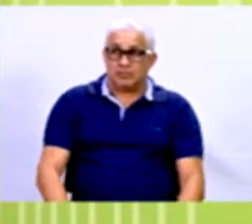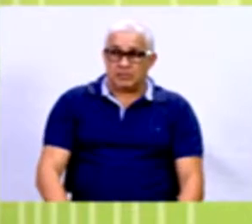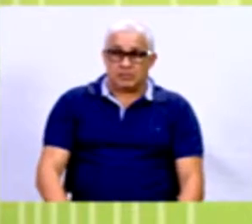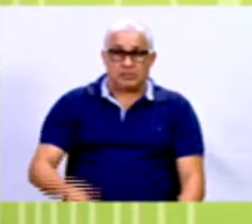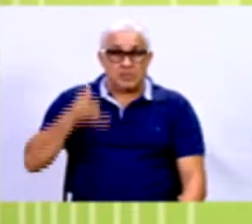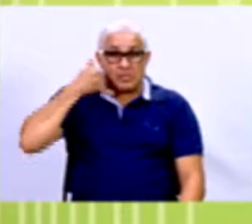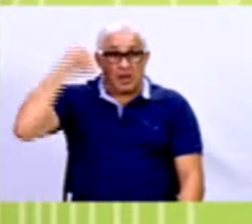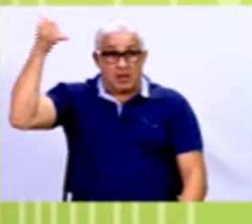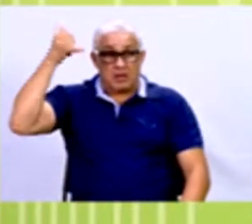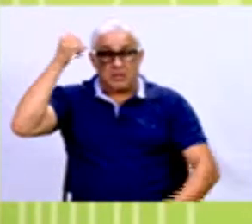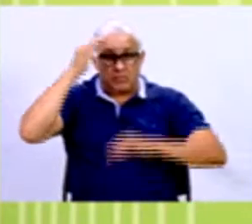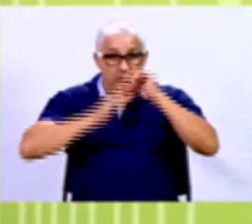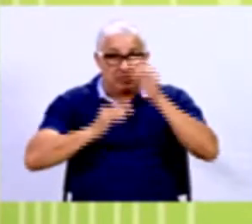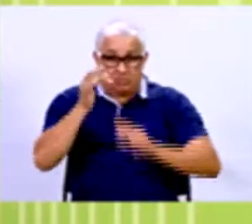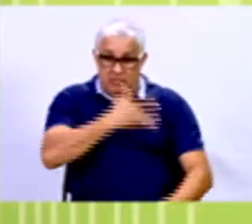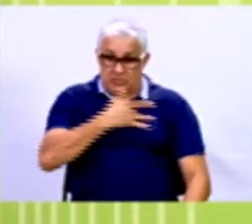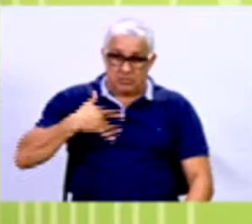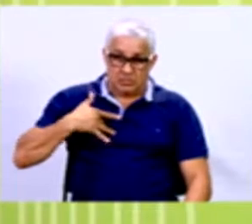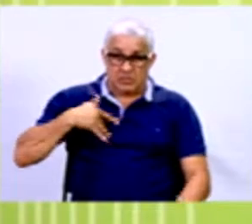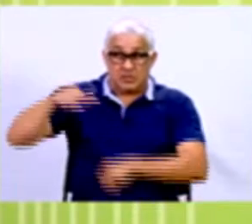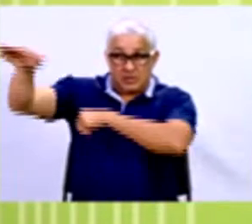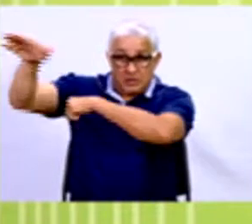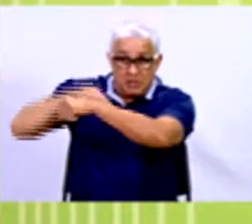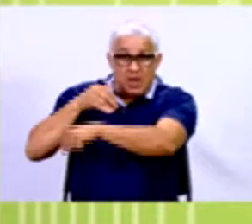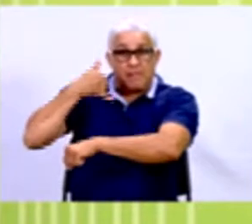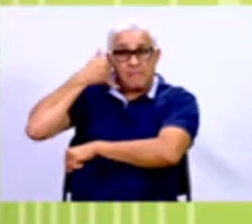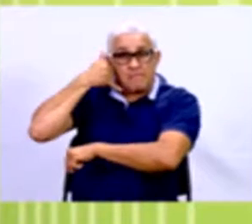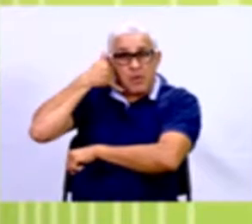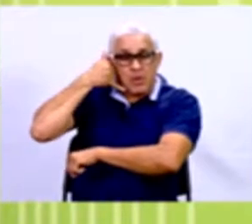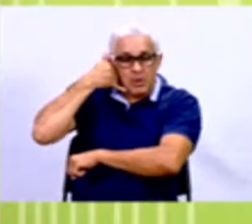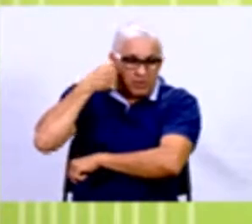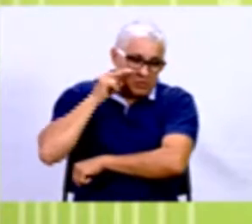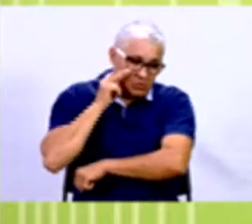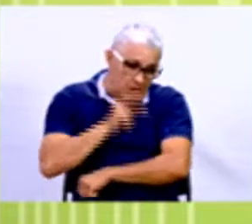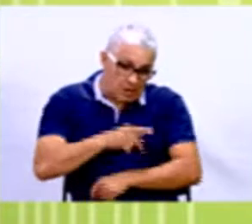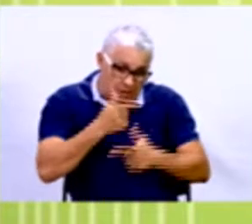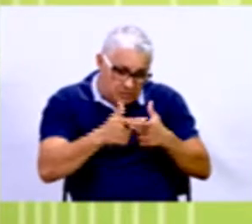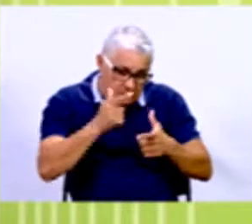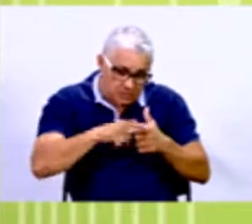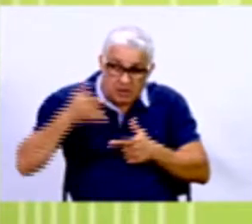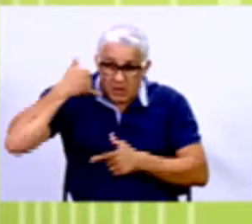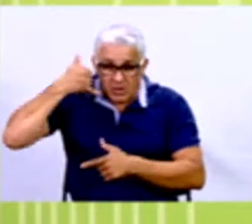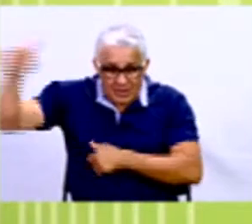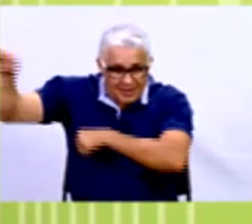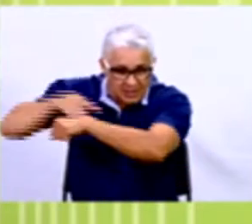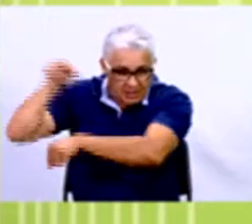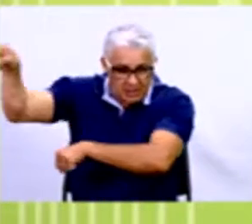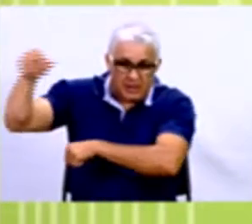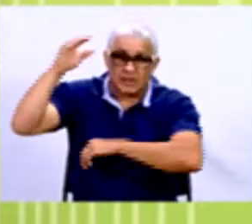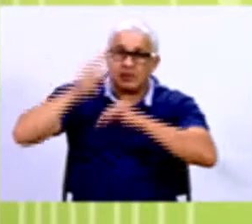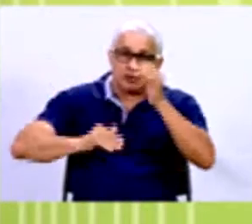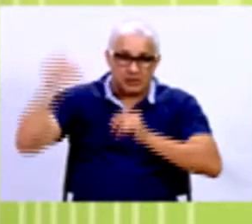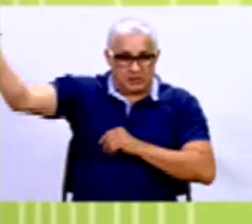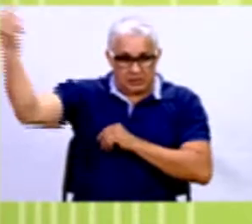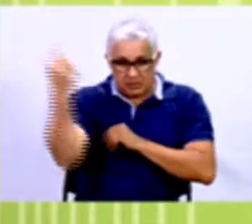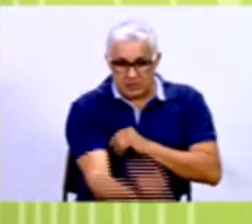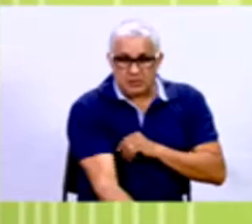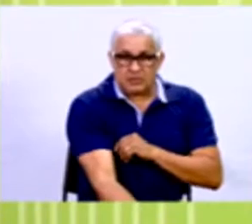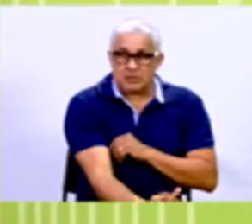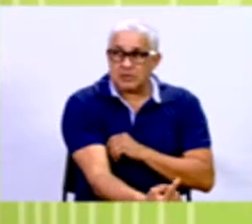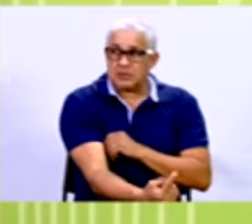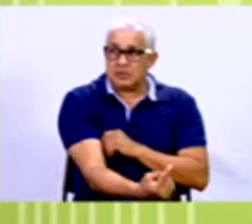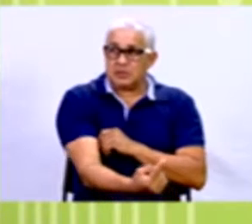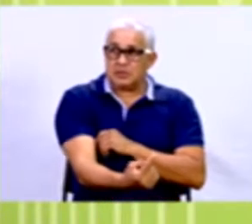os profissionais de saúde. Observou qual é o problema, liga para o profissional, para a área de saúde competente,